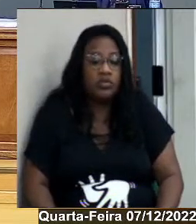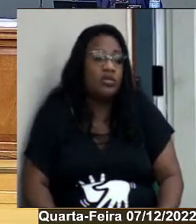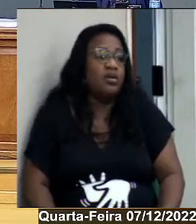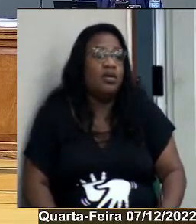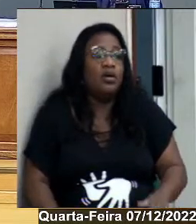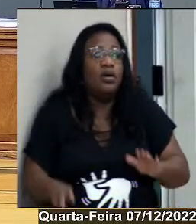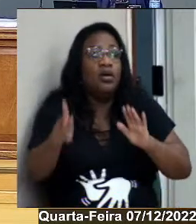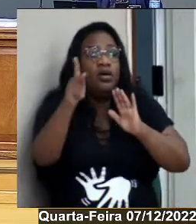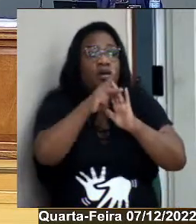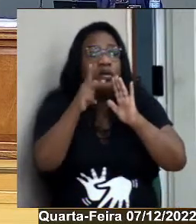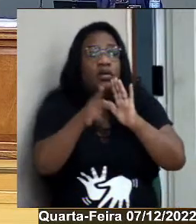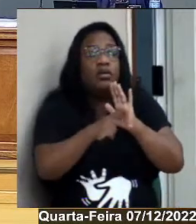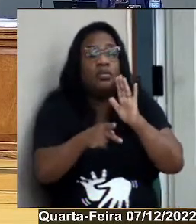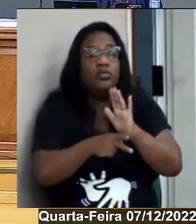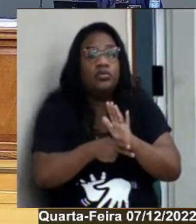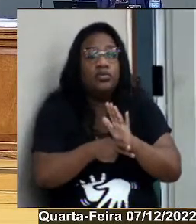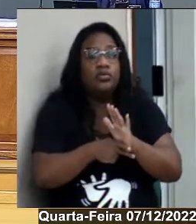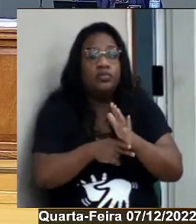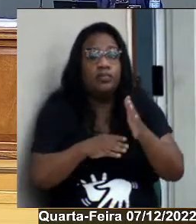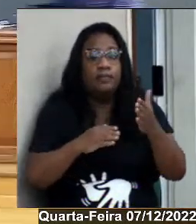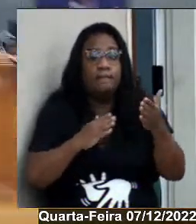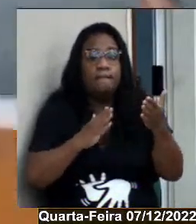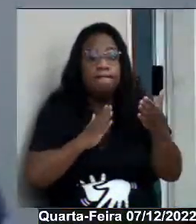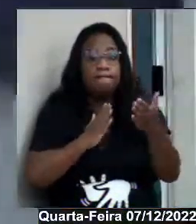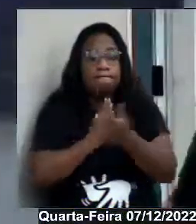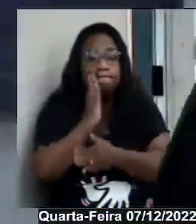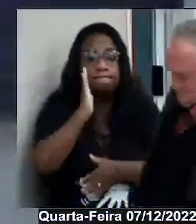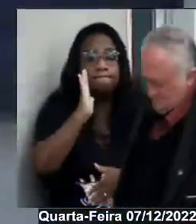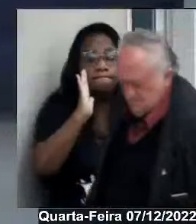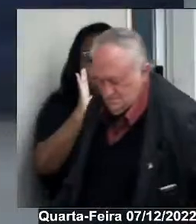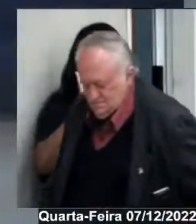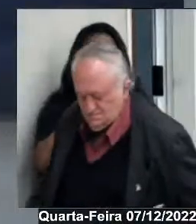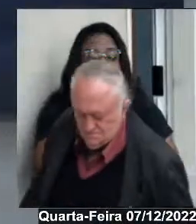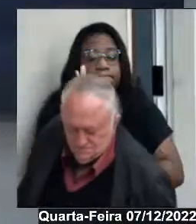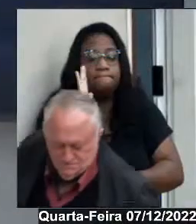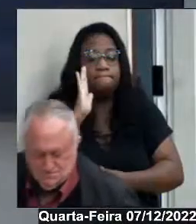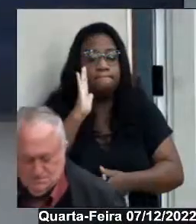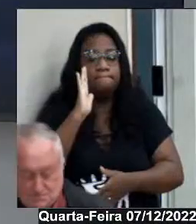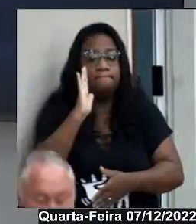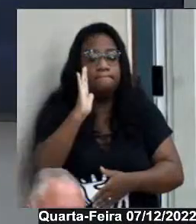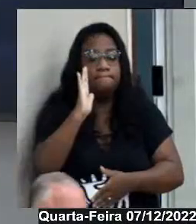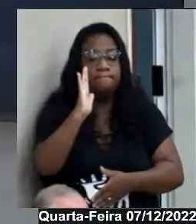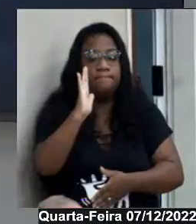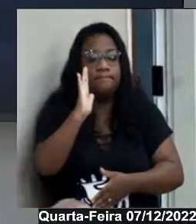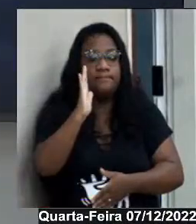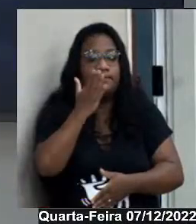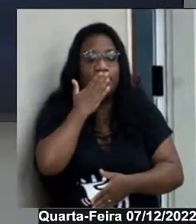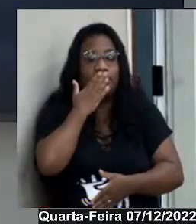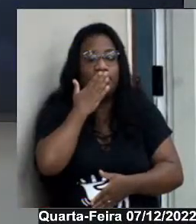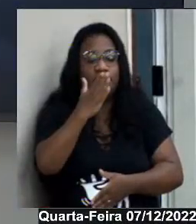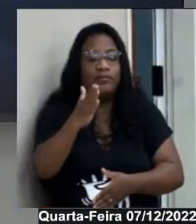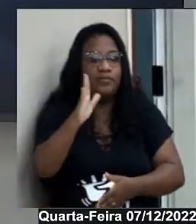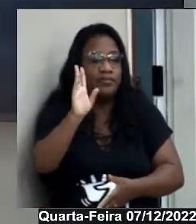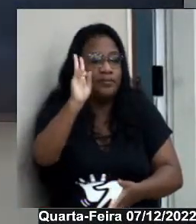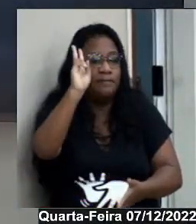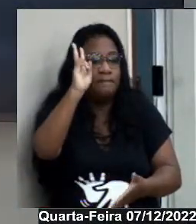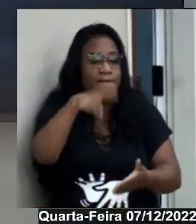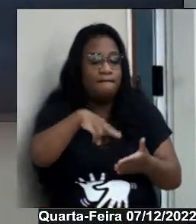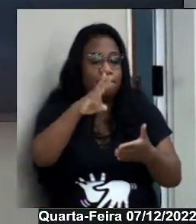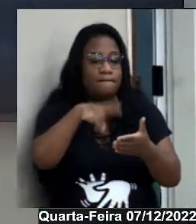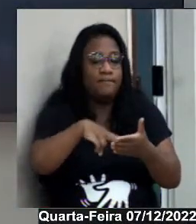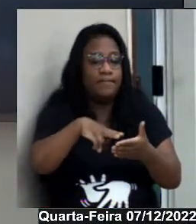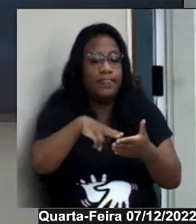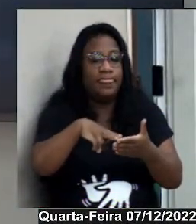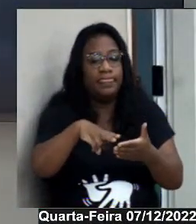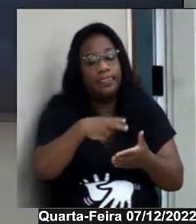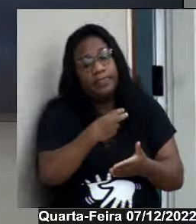A PDL número 60/2022 está aprovada. Solicito ao senhor secretário que faça a leitura do